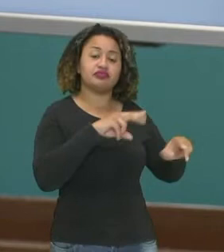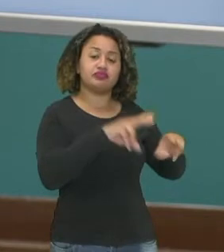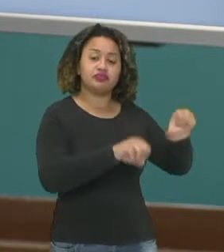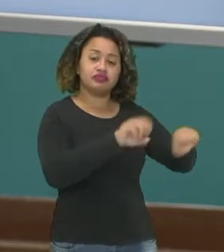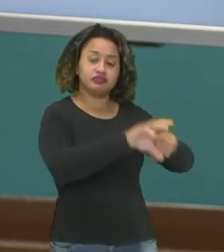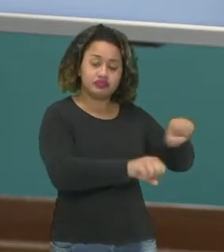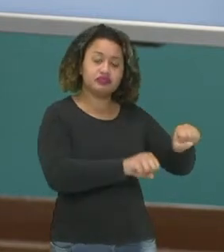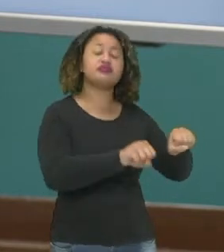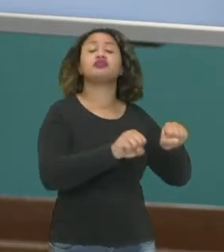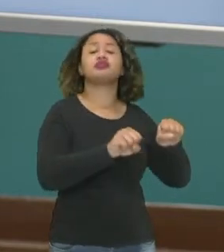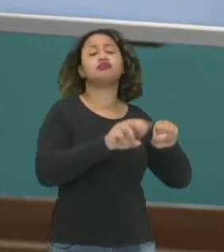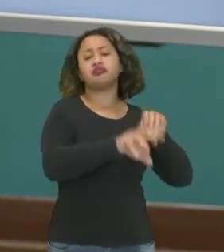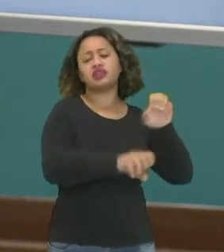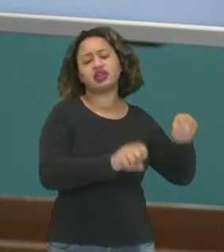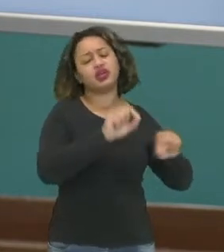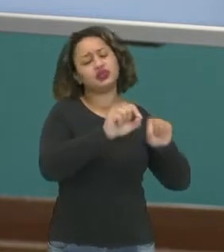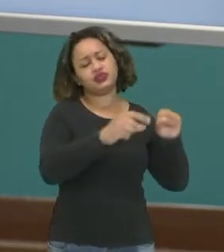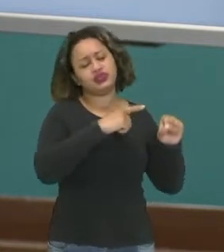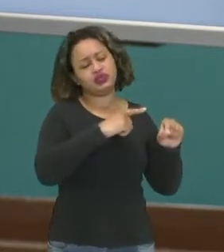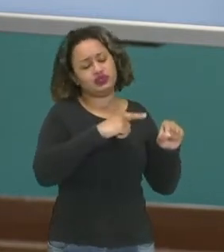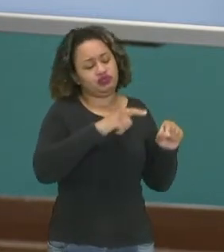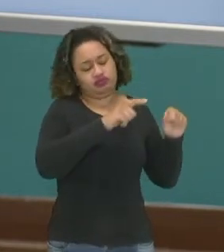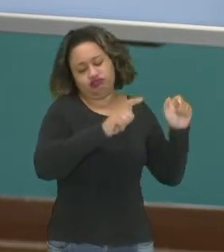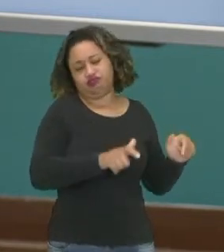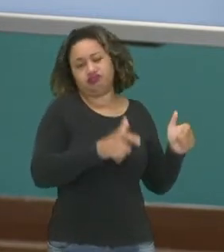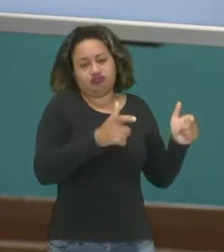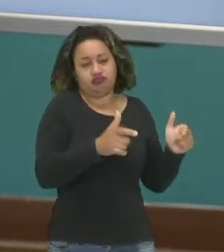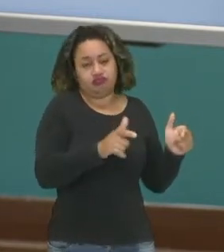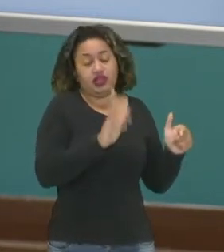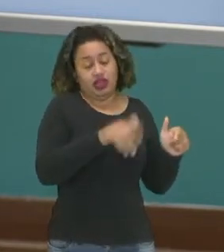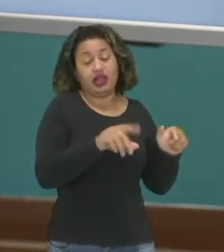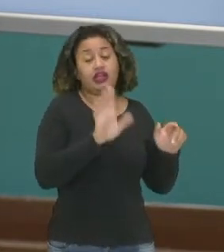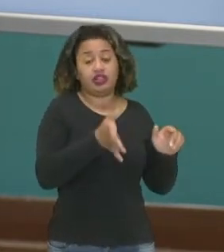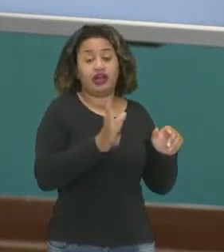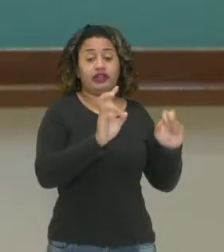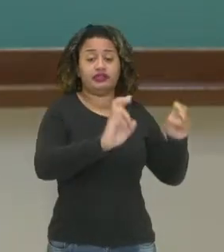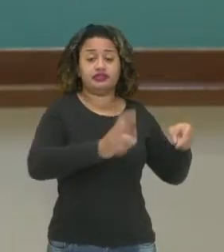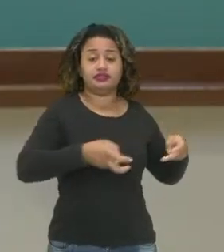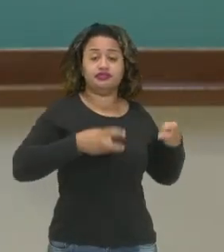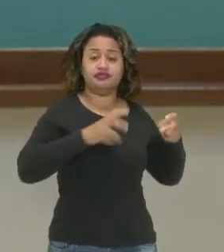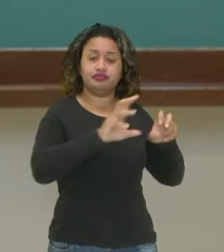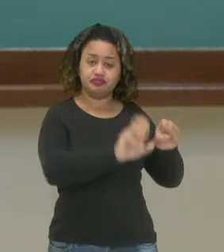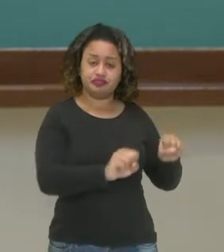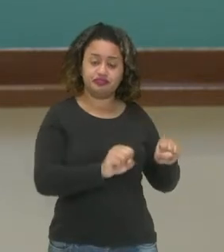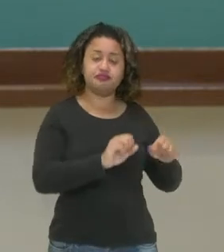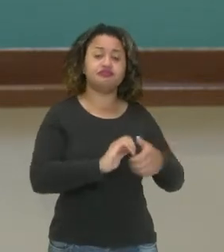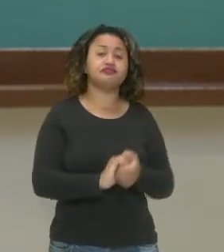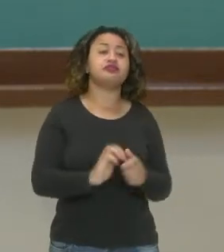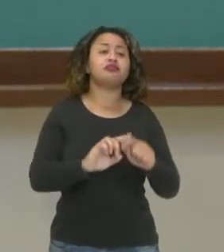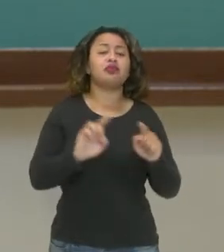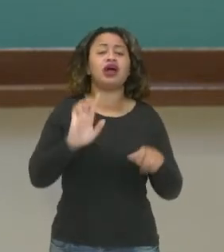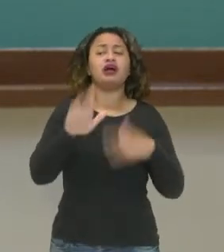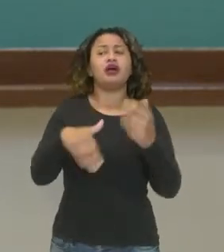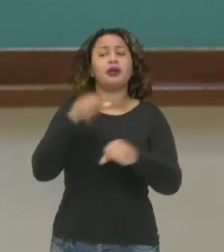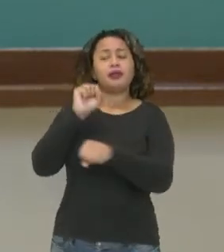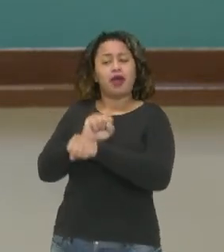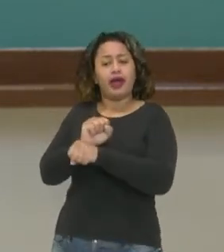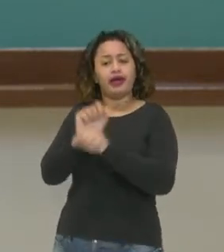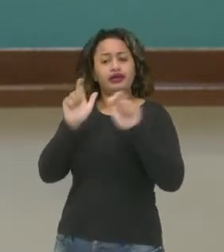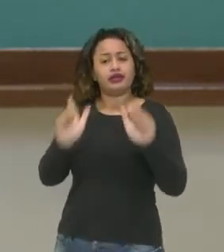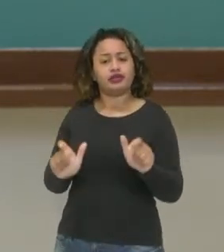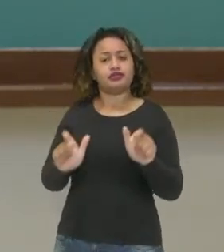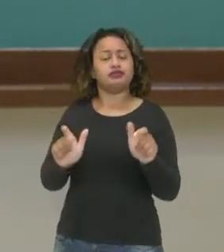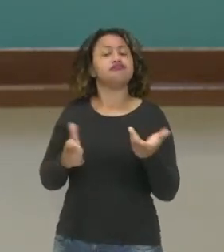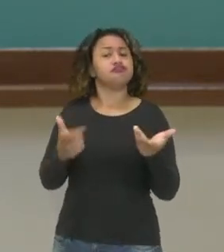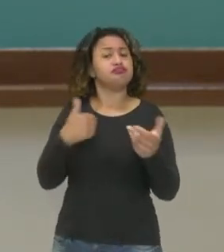consequentemente, retiravam o que aqueles recursos tinham. Isso era extrativismo. Mas à medida que passaram a ser sedentários, mudou